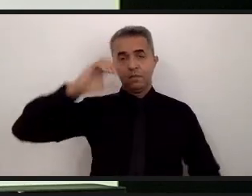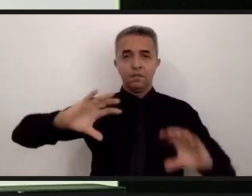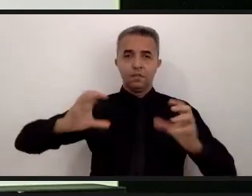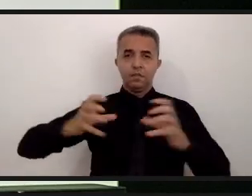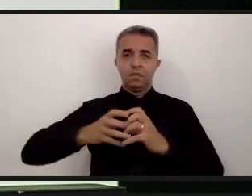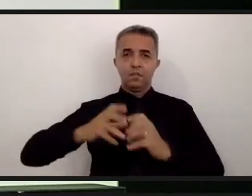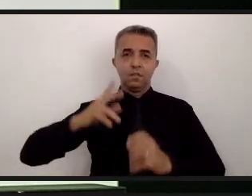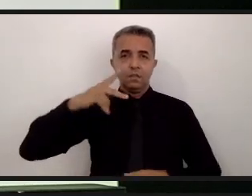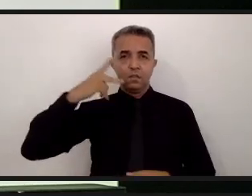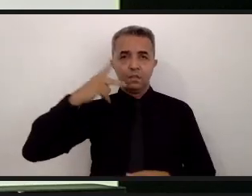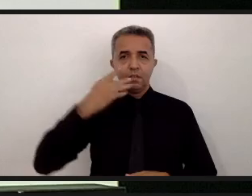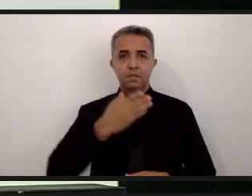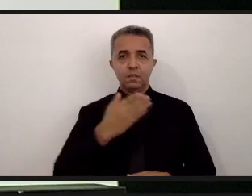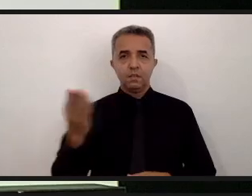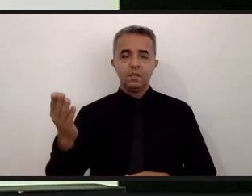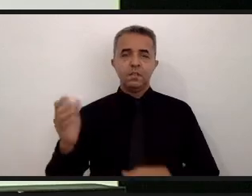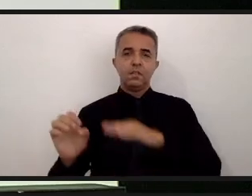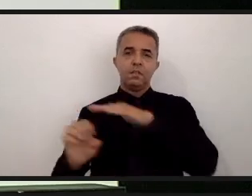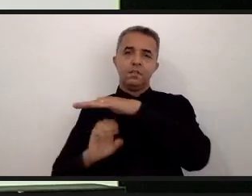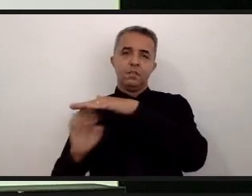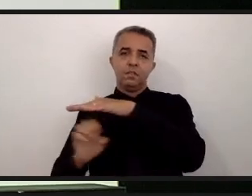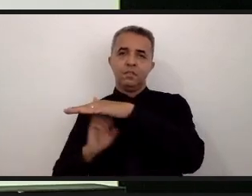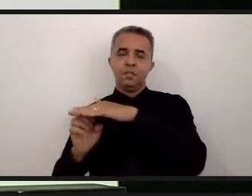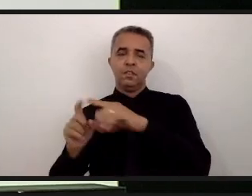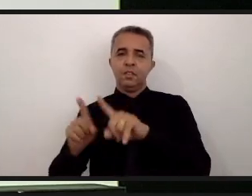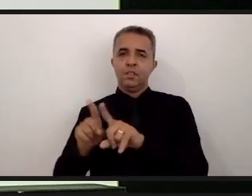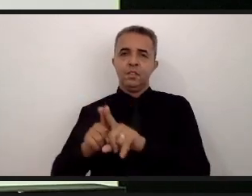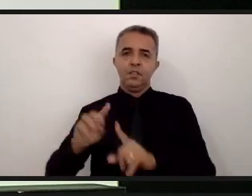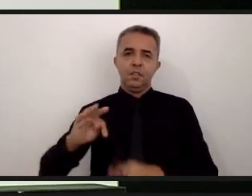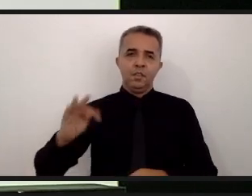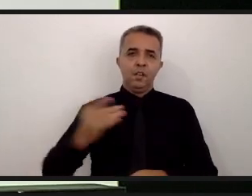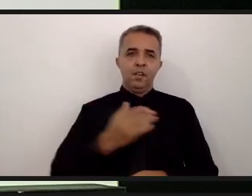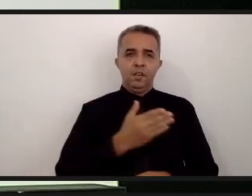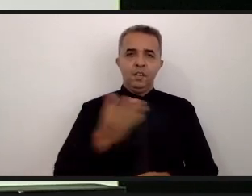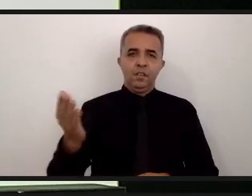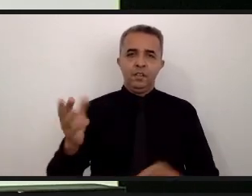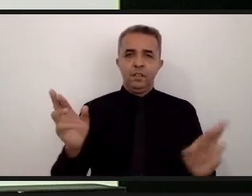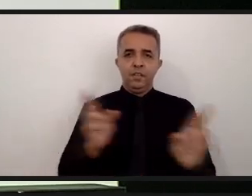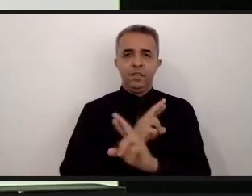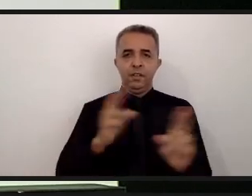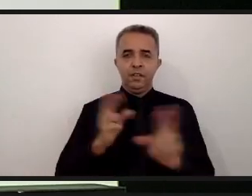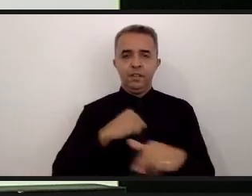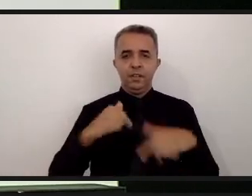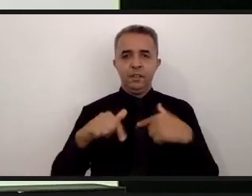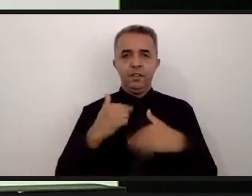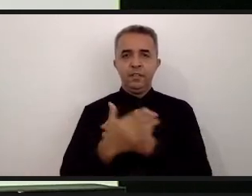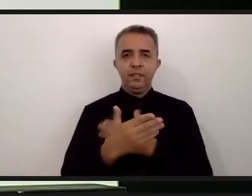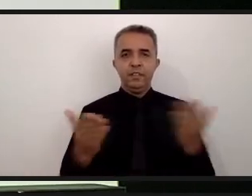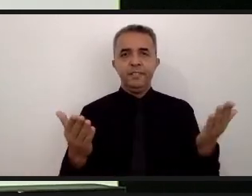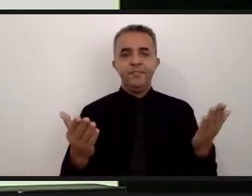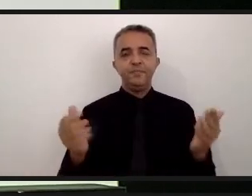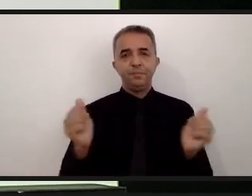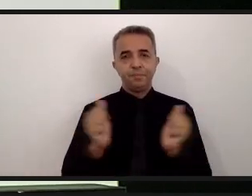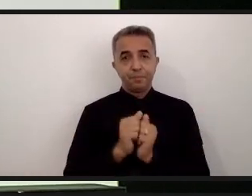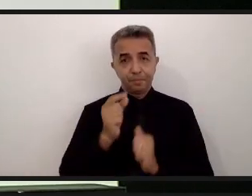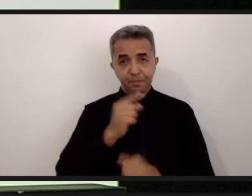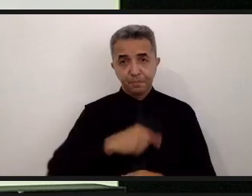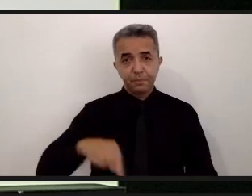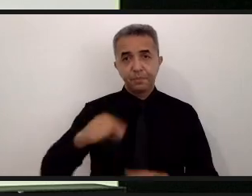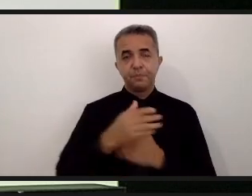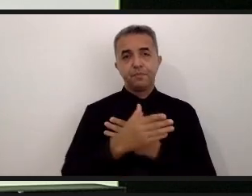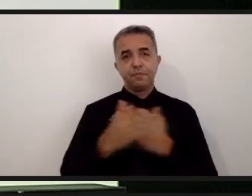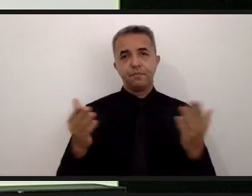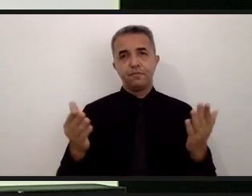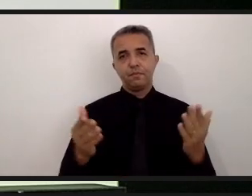política, empresarial e de todos os interessados nas relações de trabalho, que assuma conosco essa bandeira,